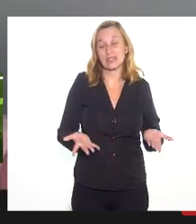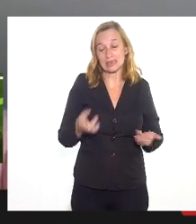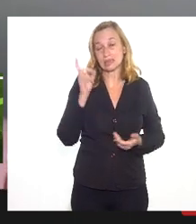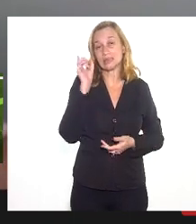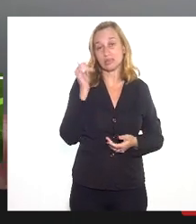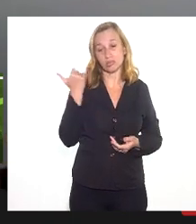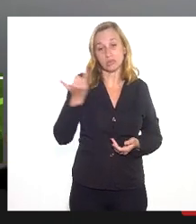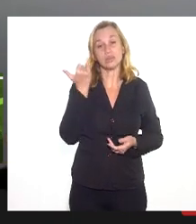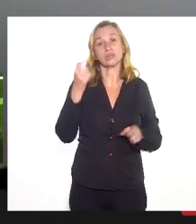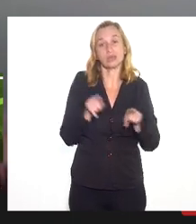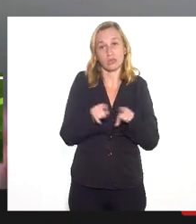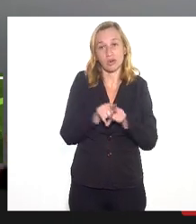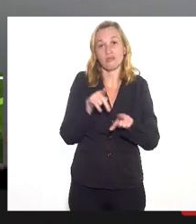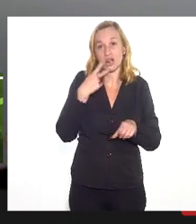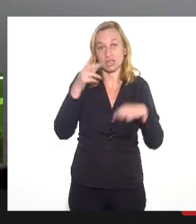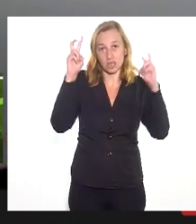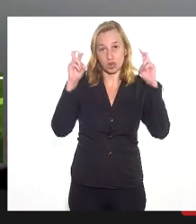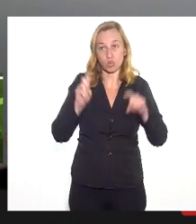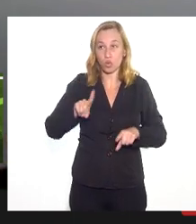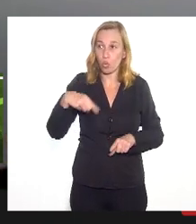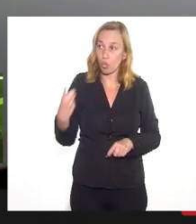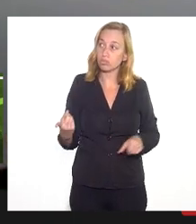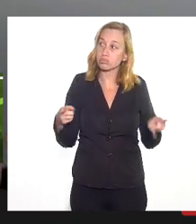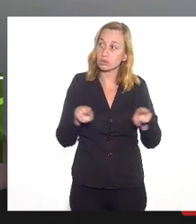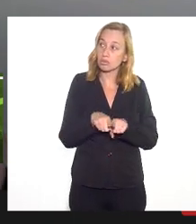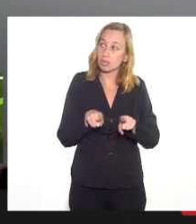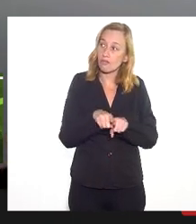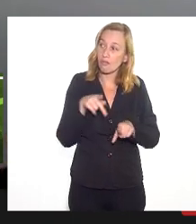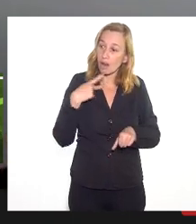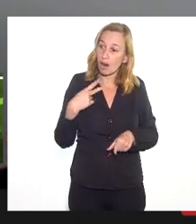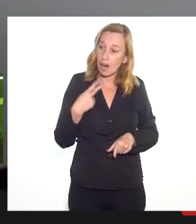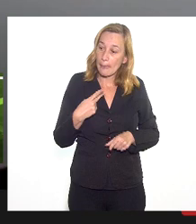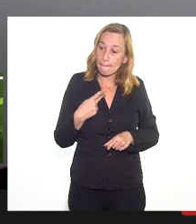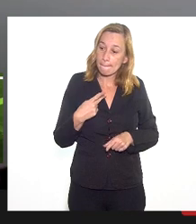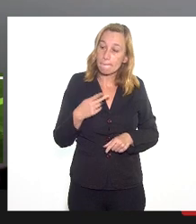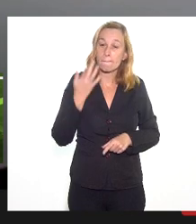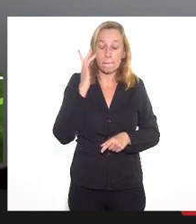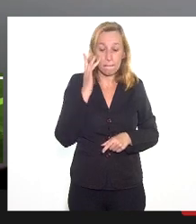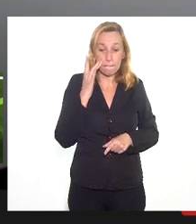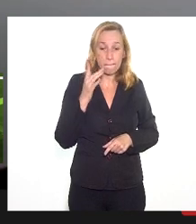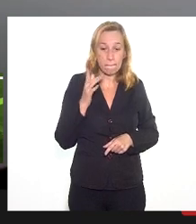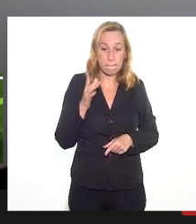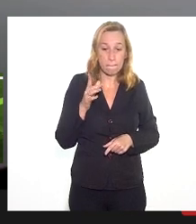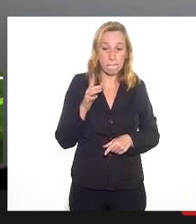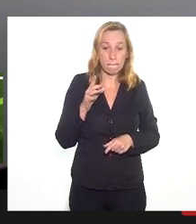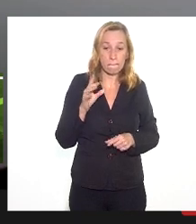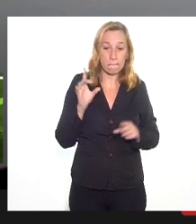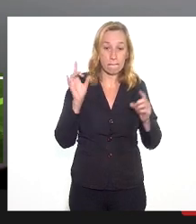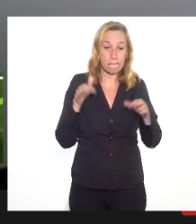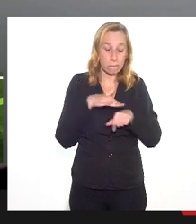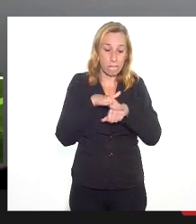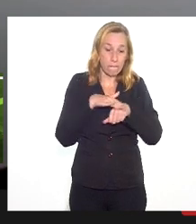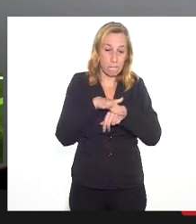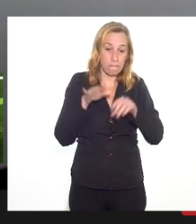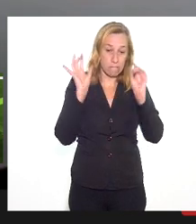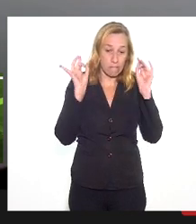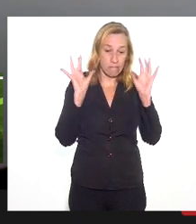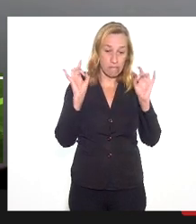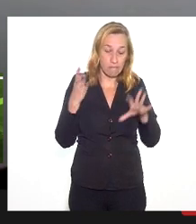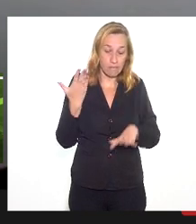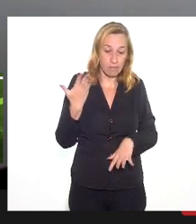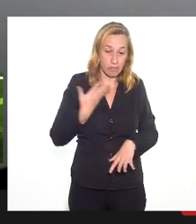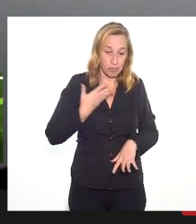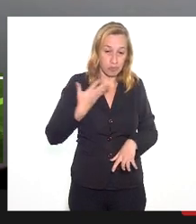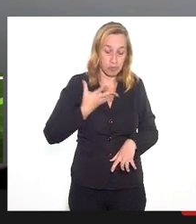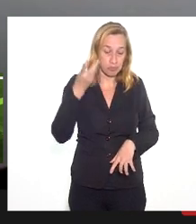importante também tratar desse aspecto. Uma outra questão que eu queria mencionar, eu acho que isso merece uma conversa específica com o nosso colega deputado que